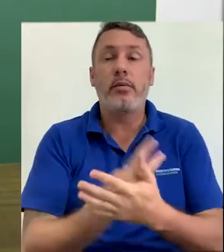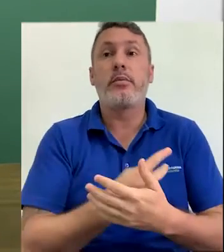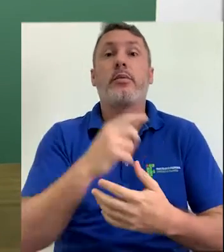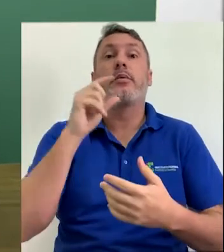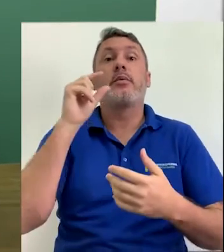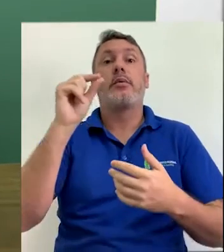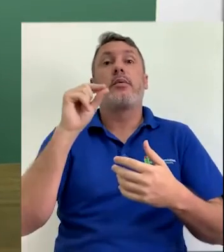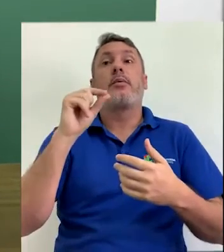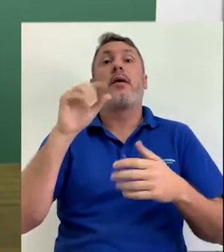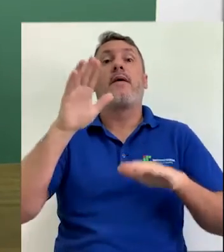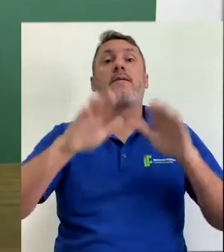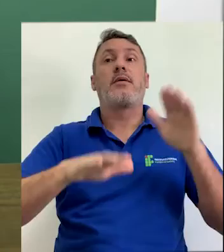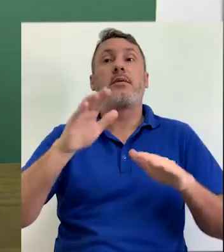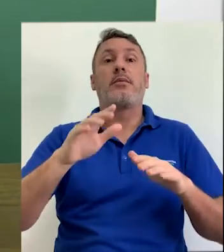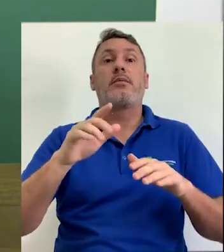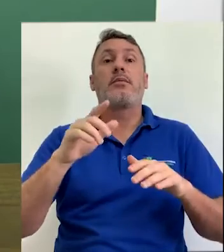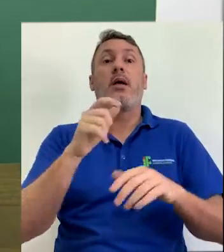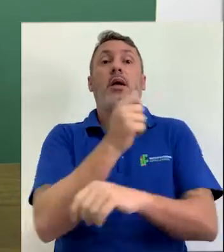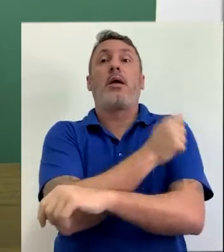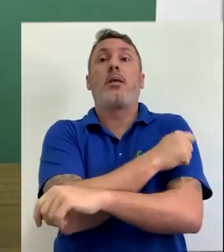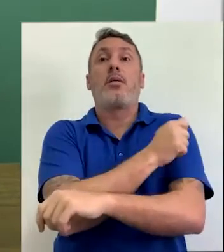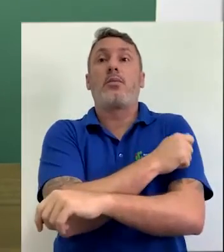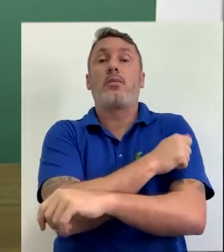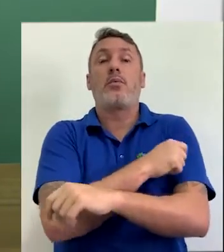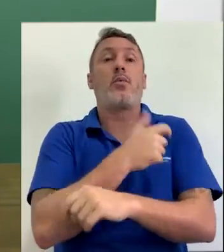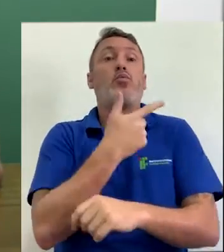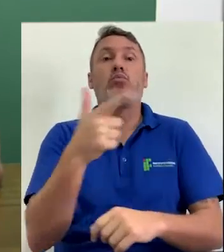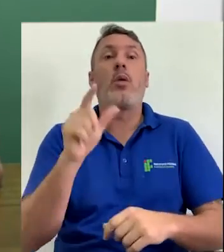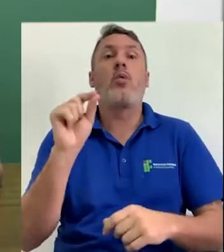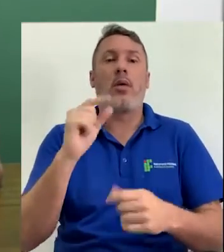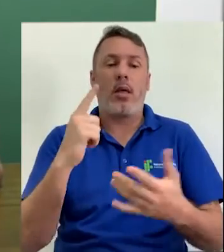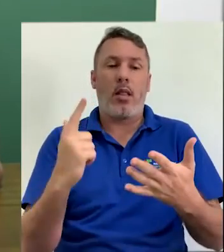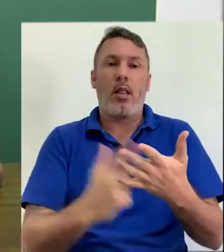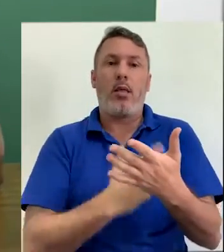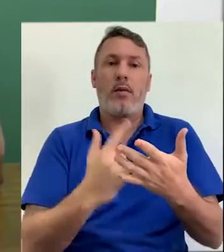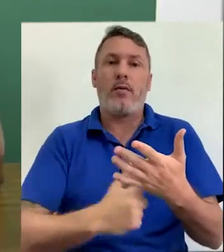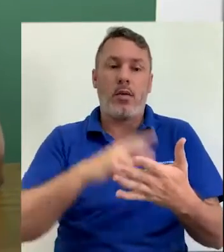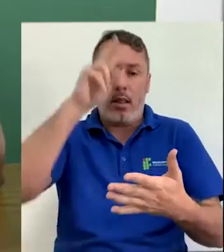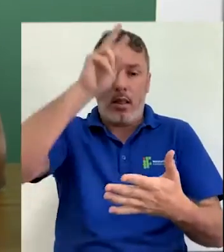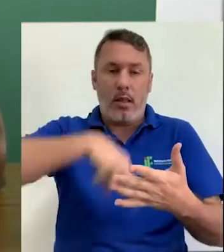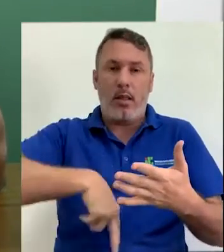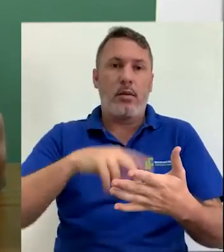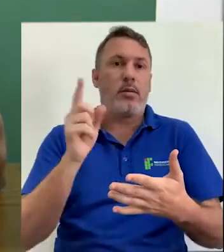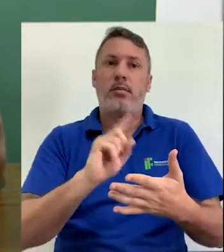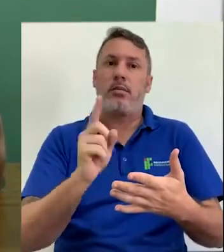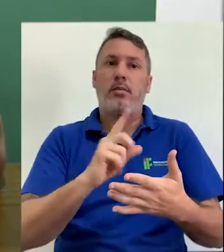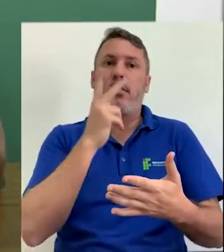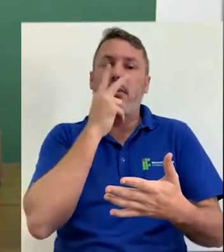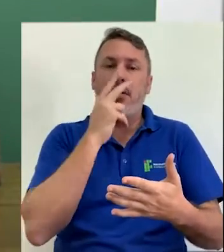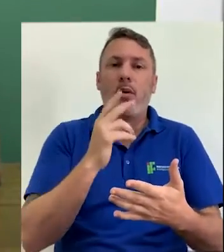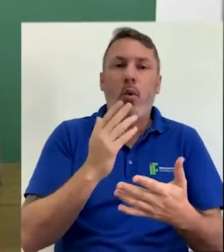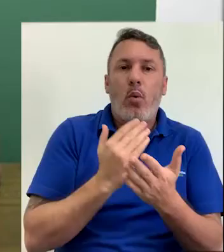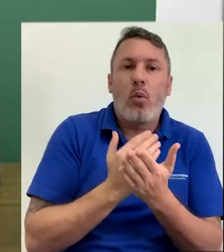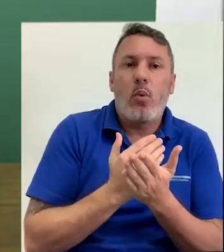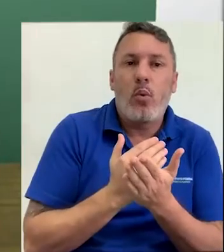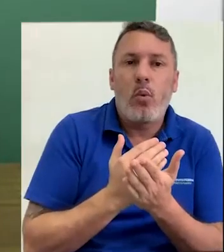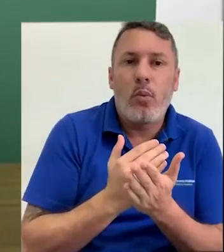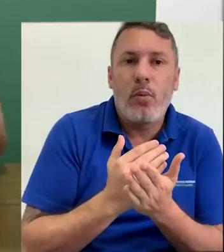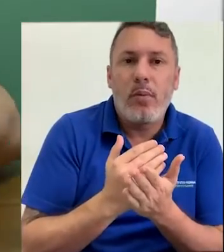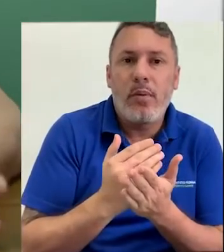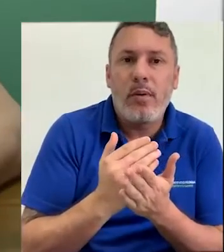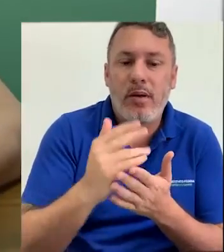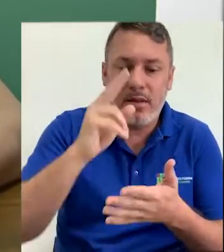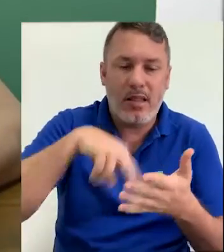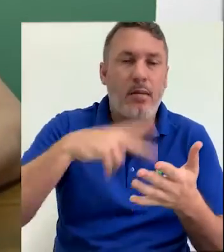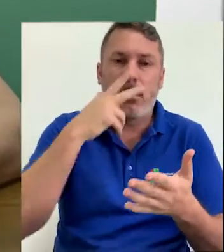de alguns alunos não estarem lendo o prefácio de um livro. Parece que o prefácio de um livro é algo que eu